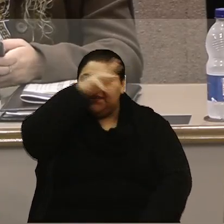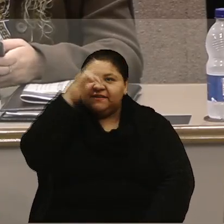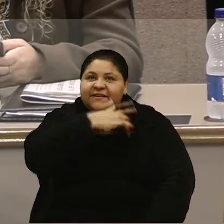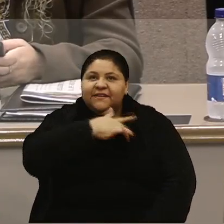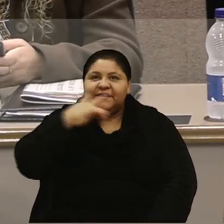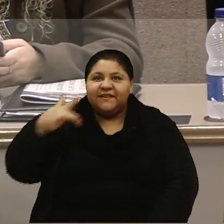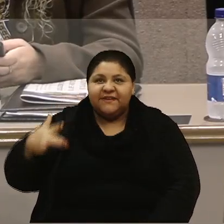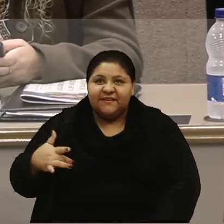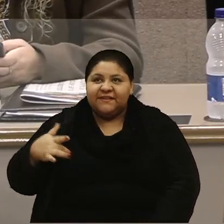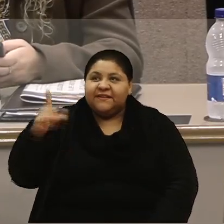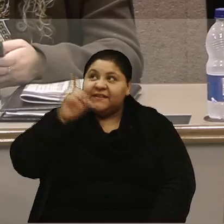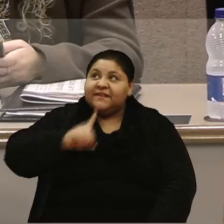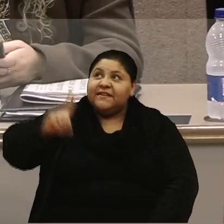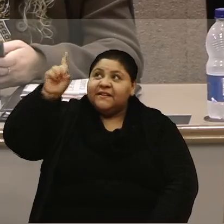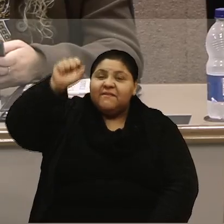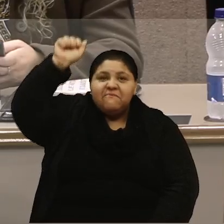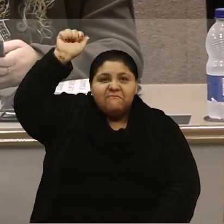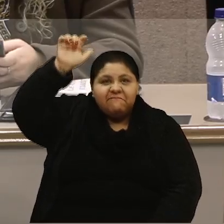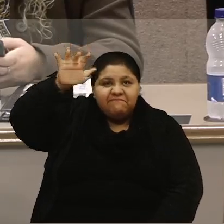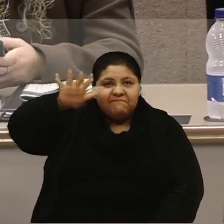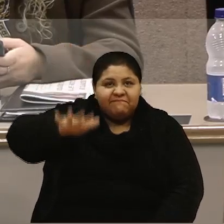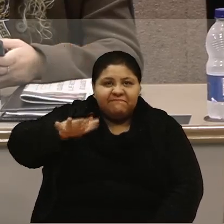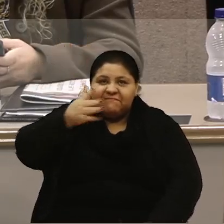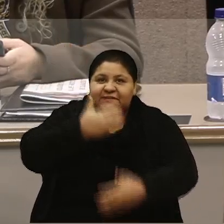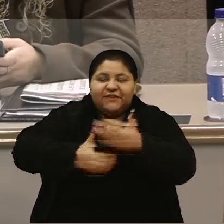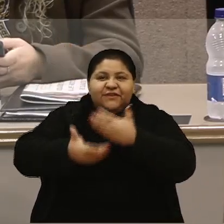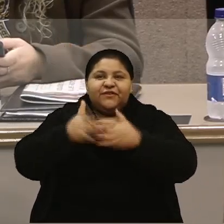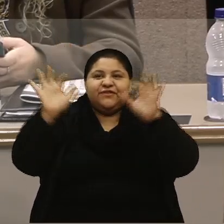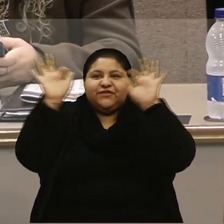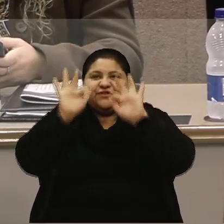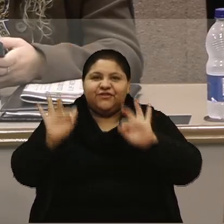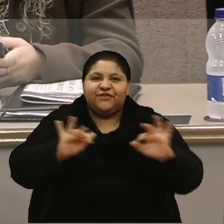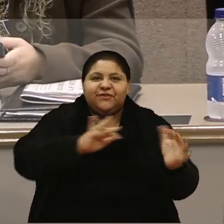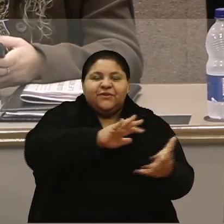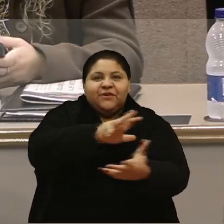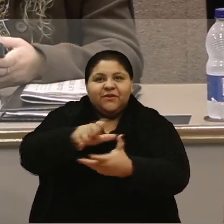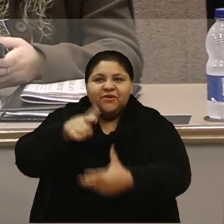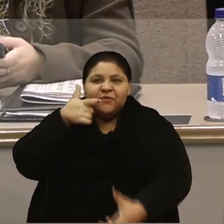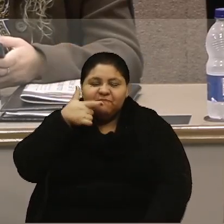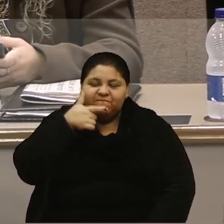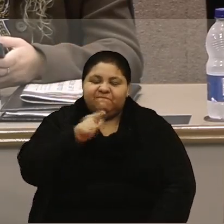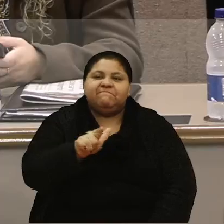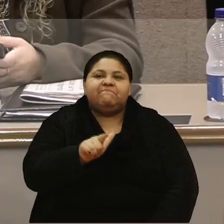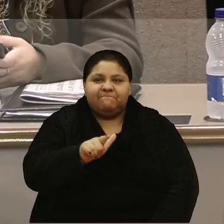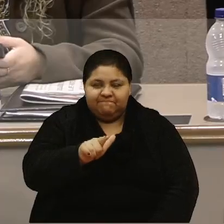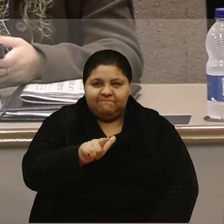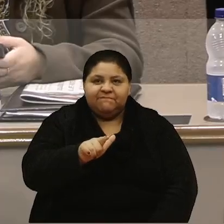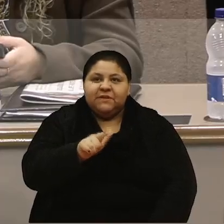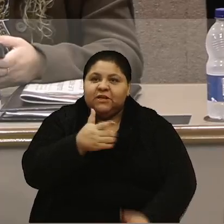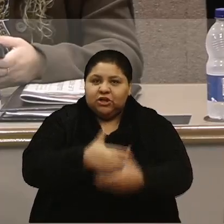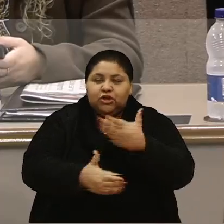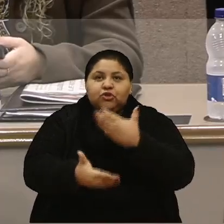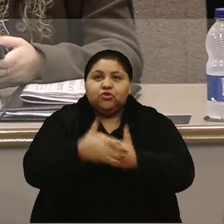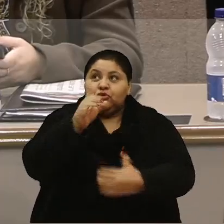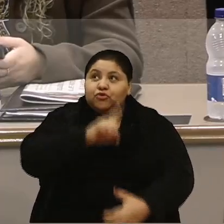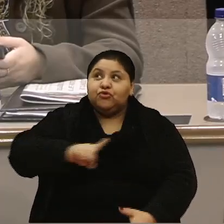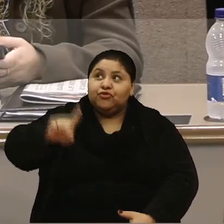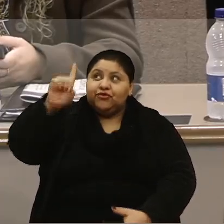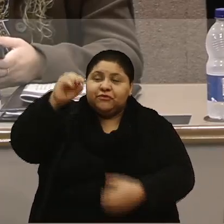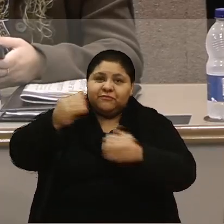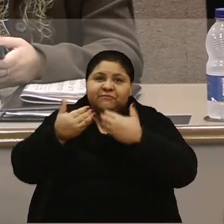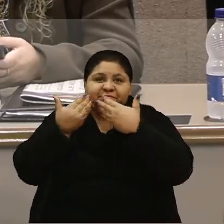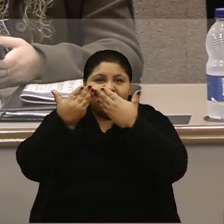Deus abençoe-te, Giane, com toda a felicidade do mundo e que conquiste cada vez mais tudo que Deus te reserva